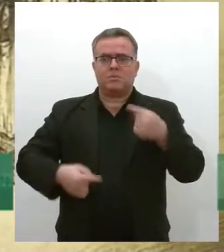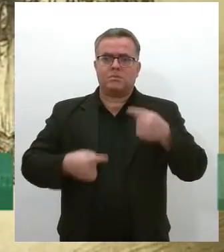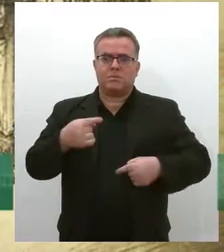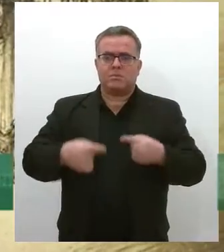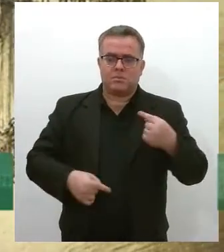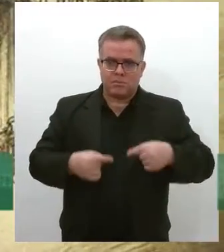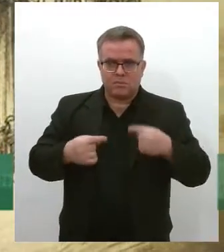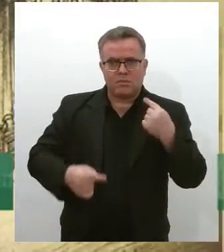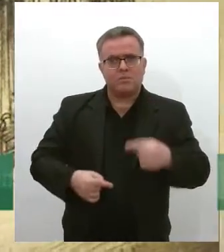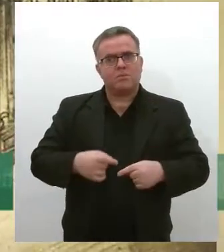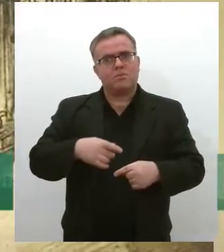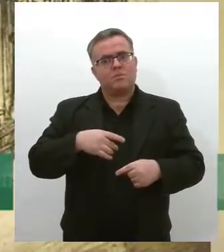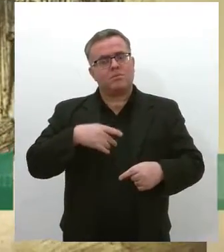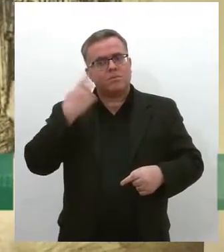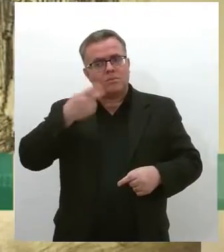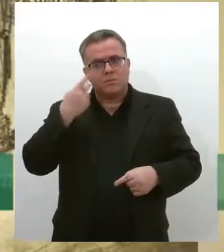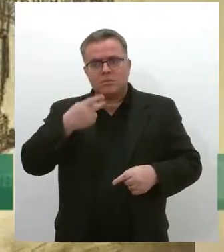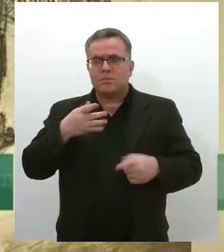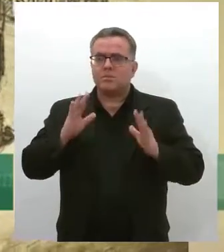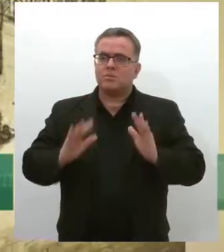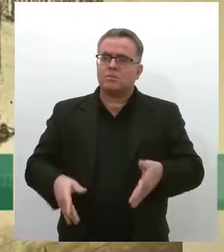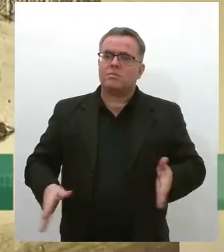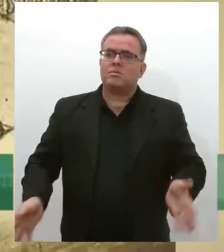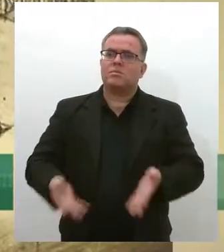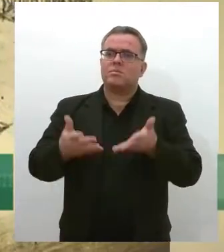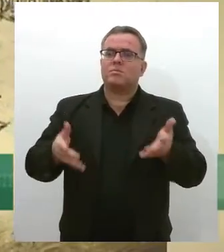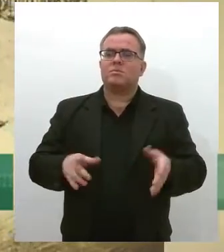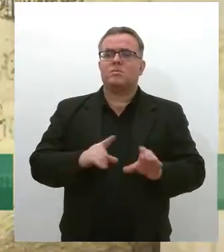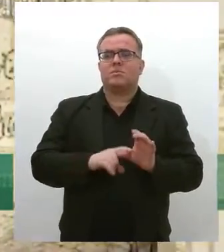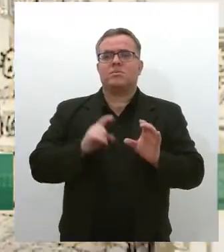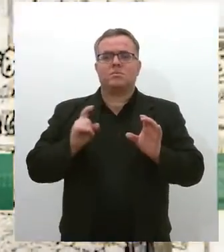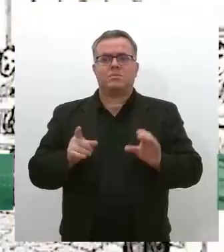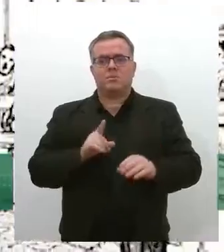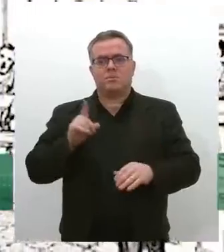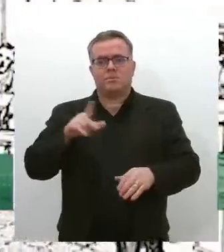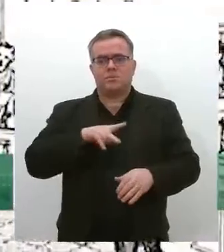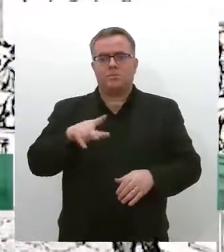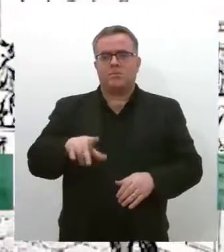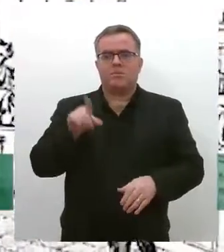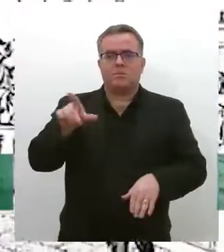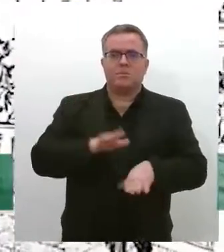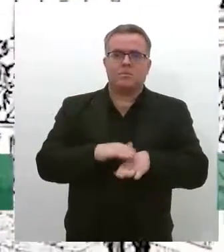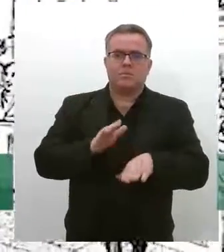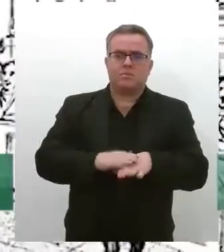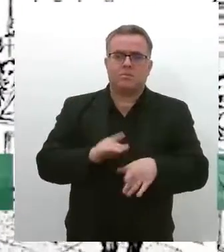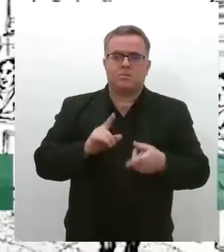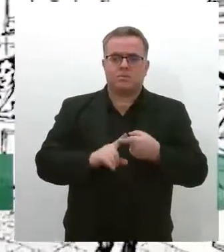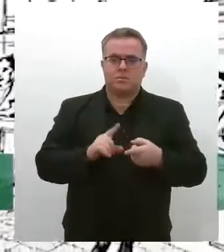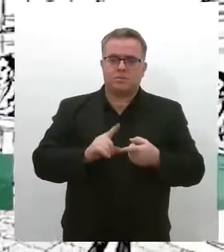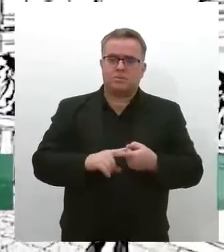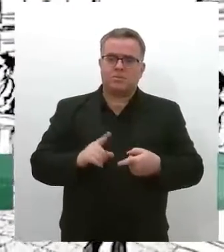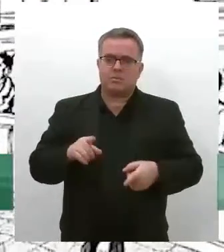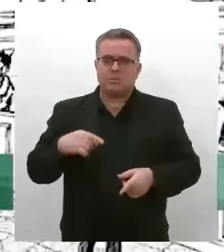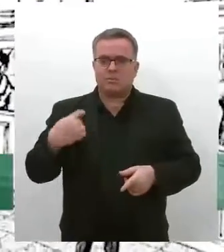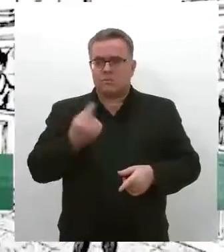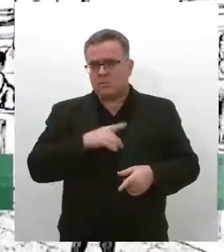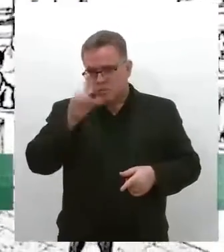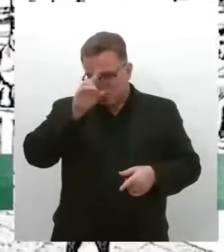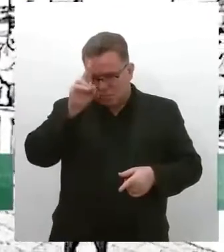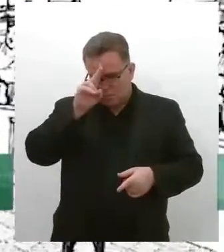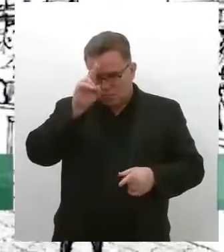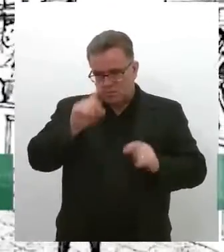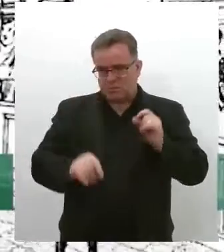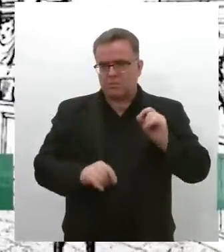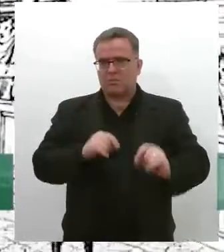as movimentações de independência vêm de lá de Portugal também. Para a gente relembrar a história, vamos começar vendo uma